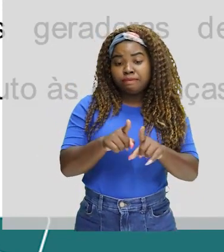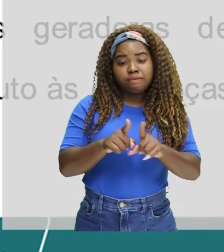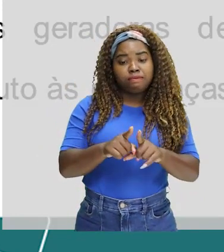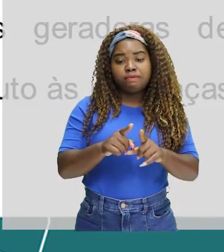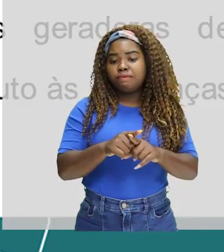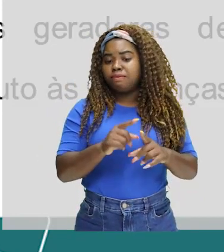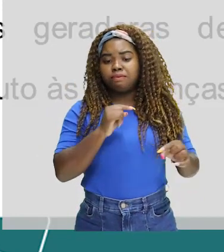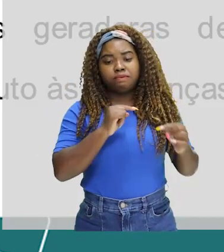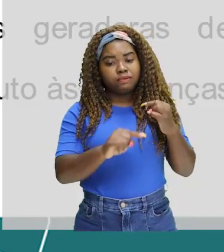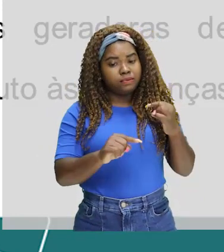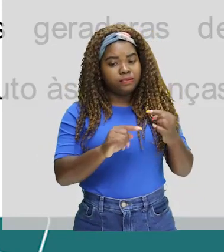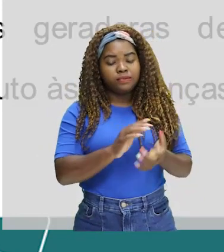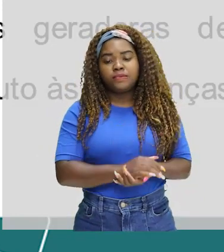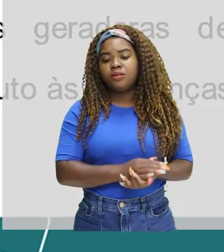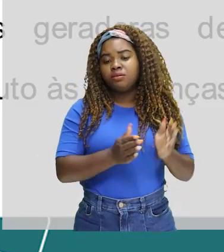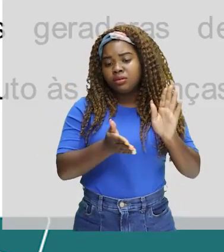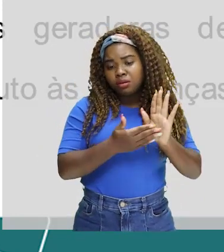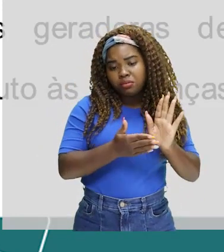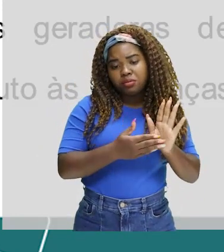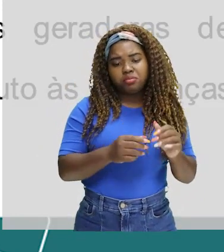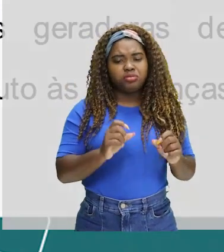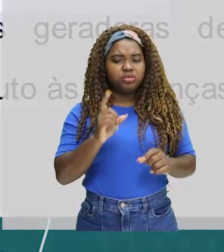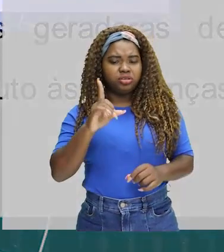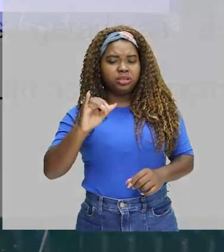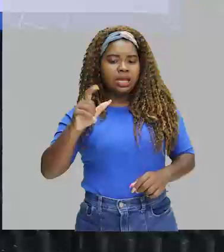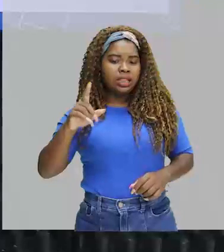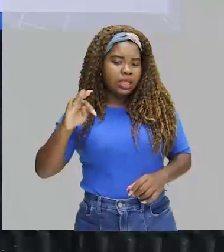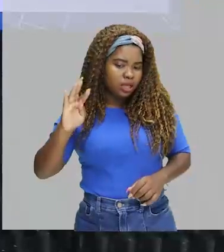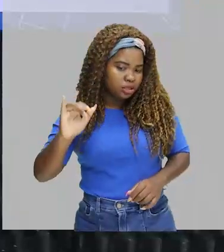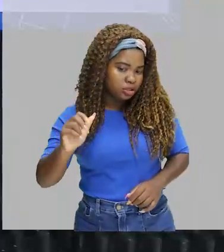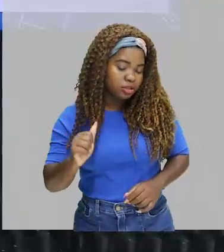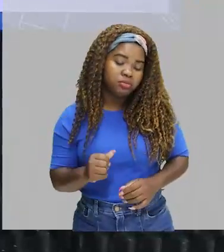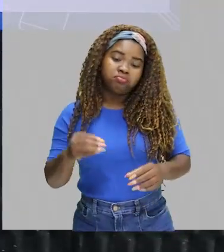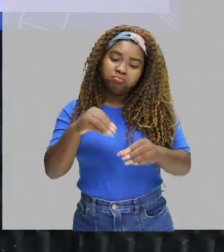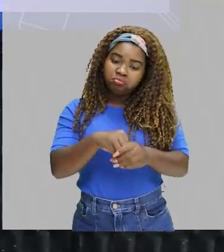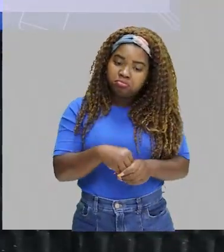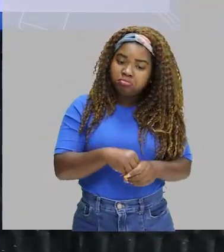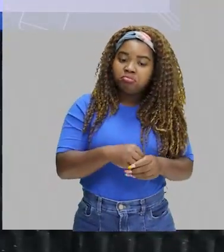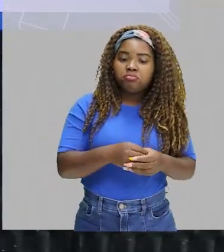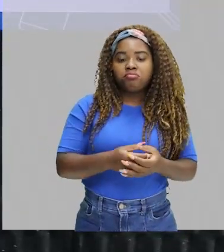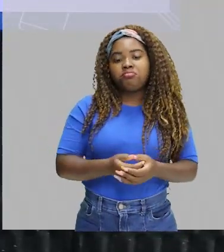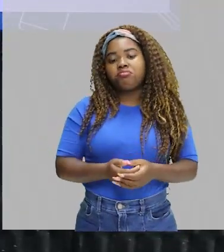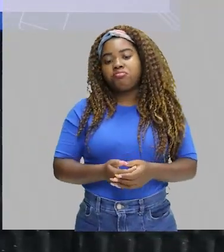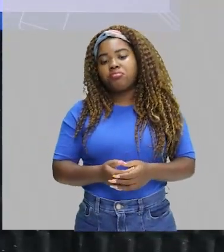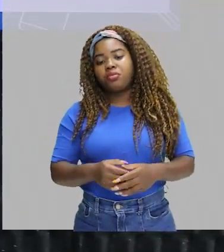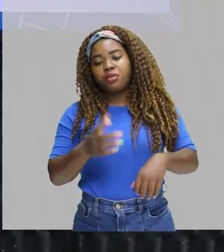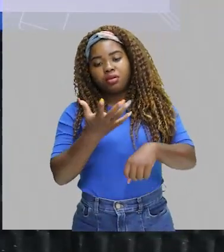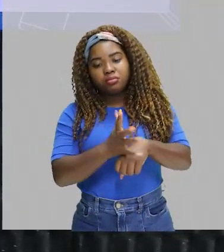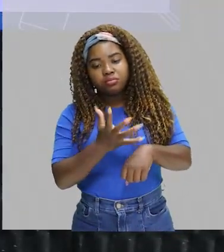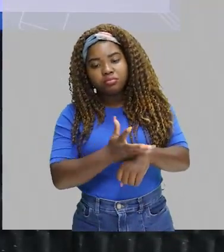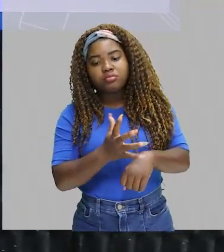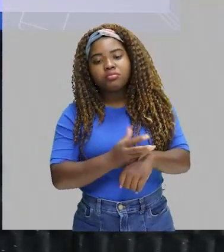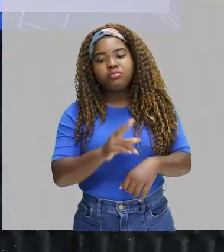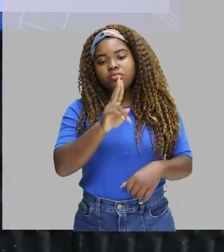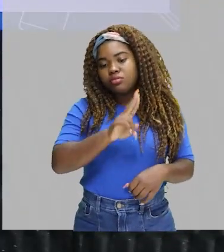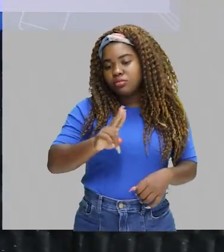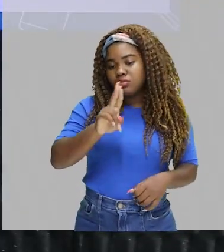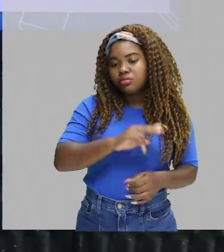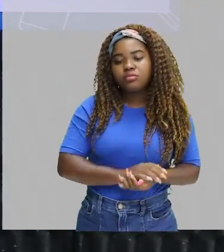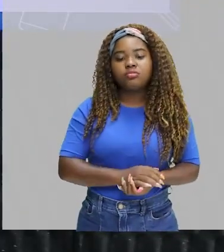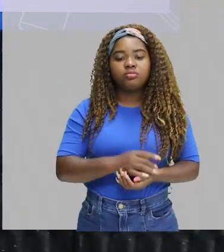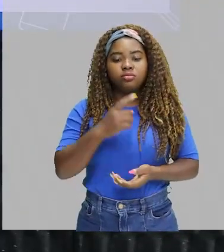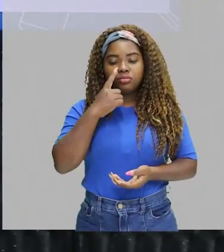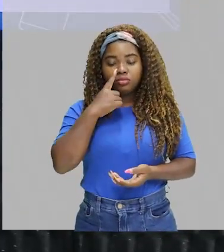este o propósito, falar da dialética dentro do pragmatismo, do praticismo da